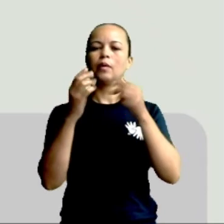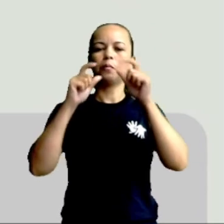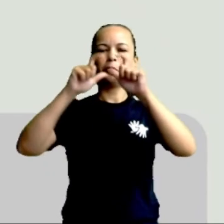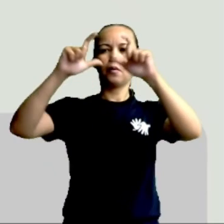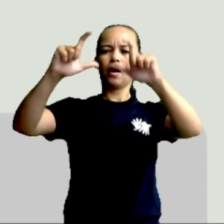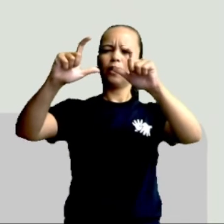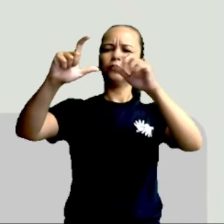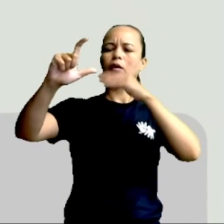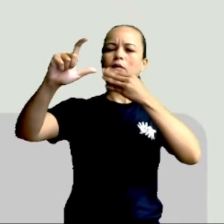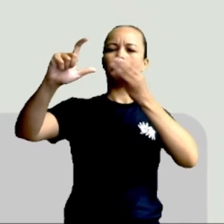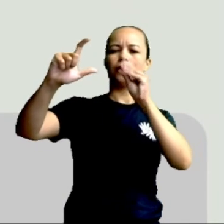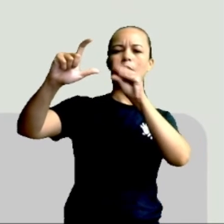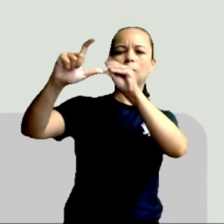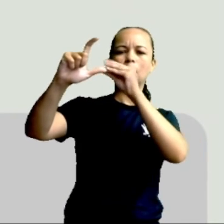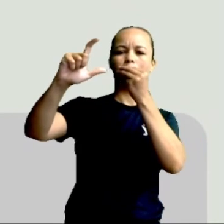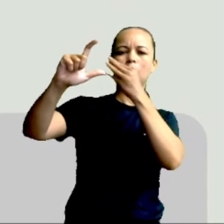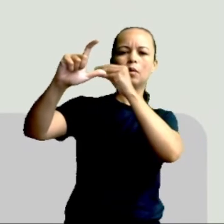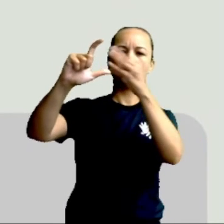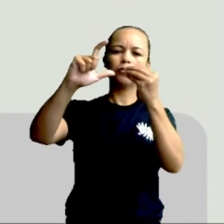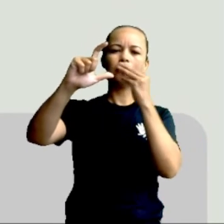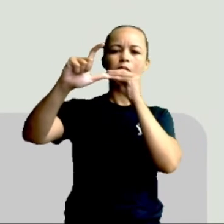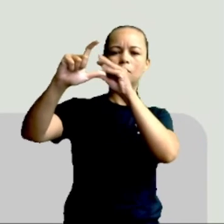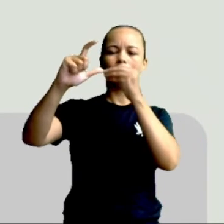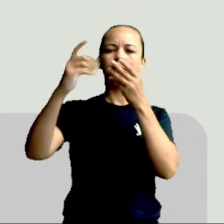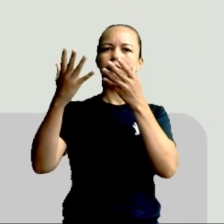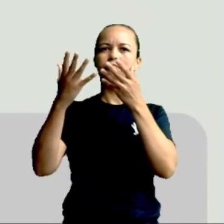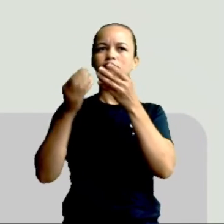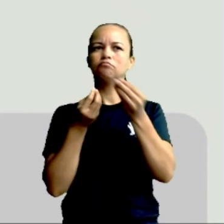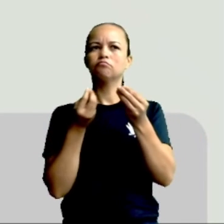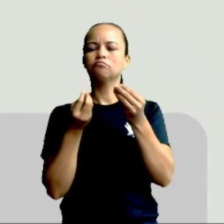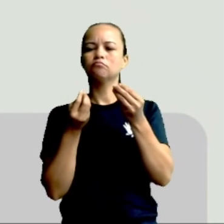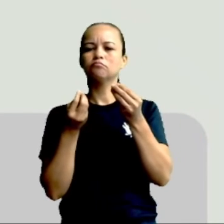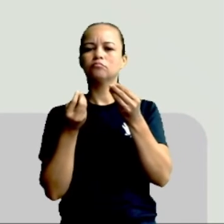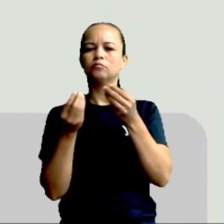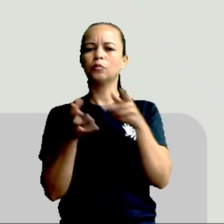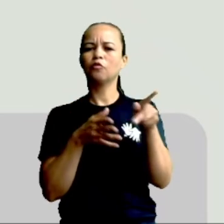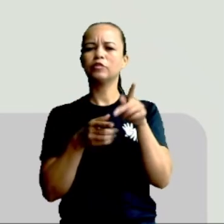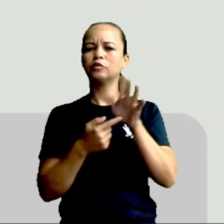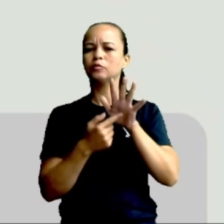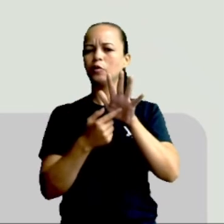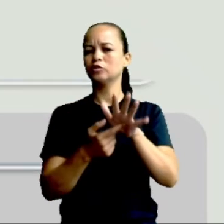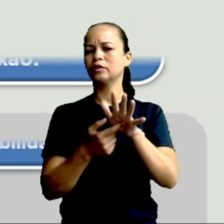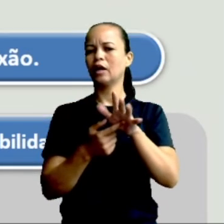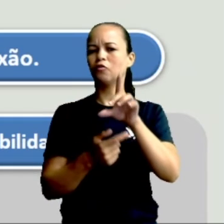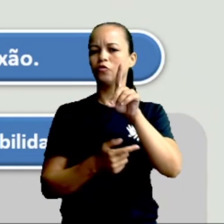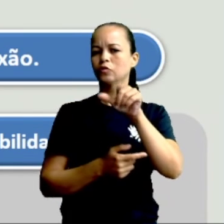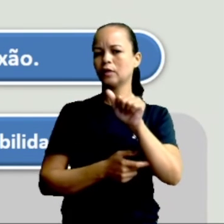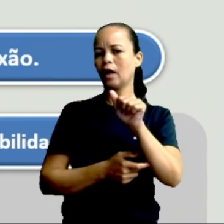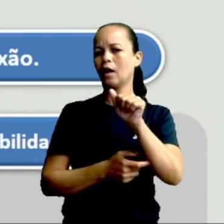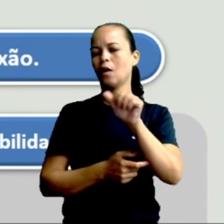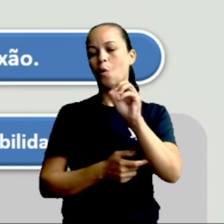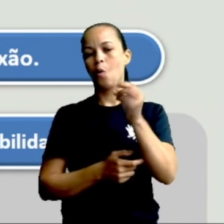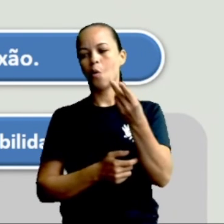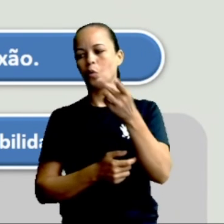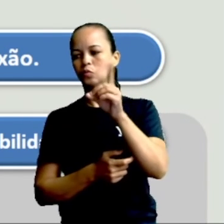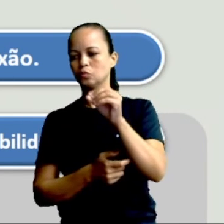esse exemplo, o professor pretendia demonstrar uma aplicação da ou do. E